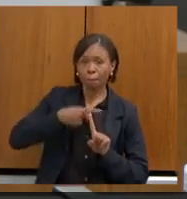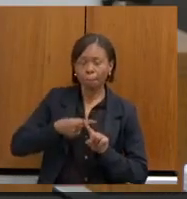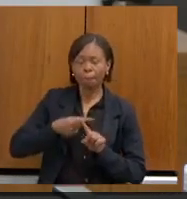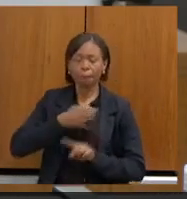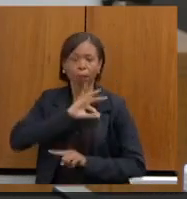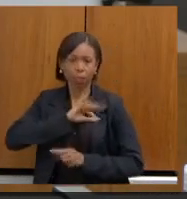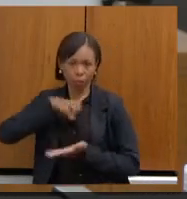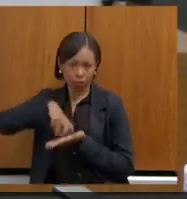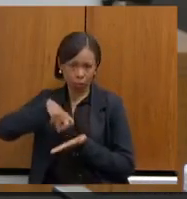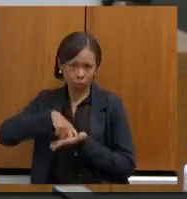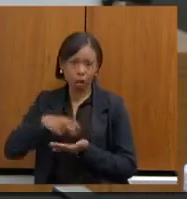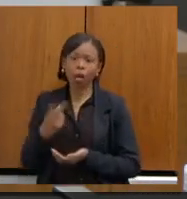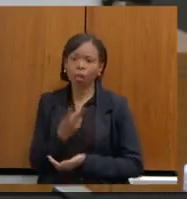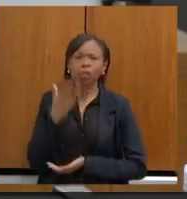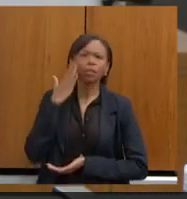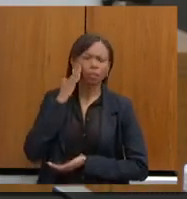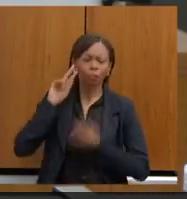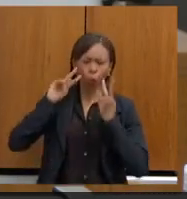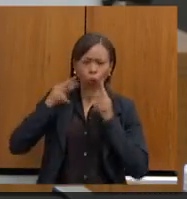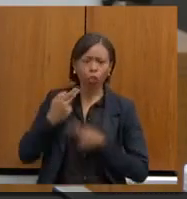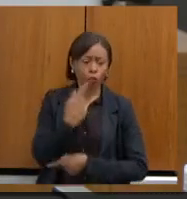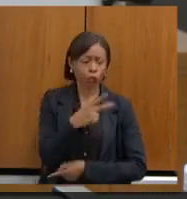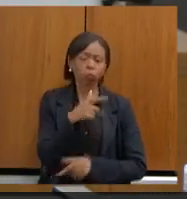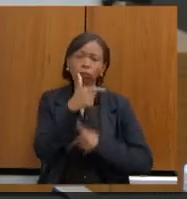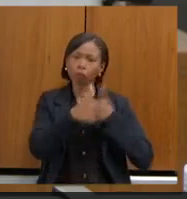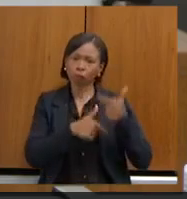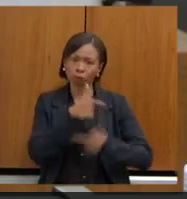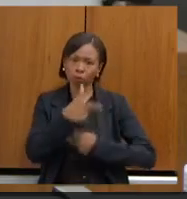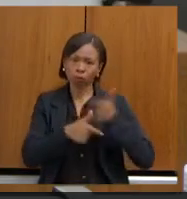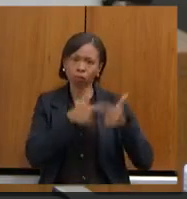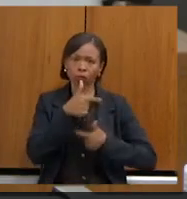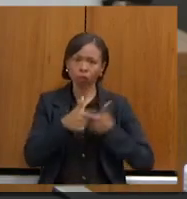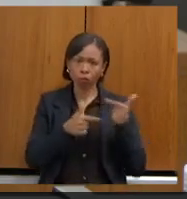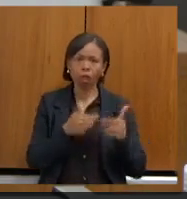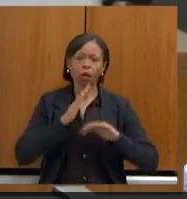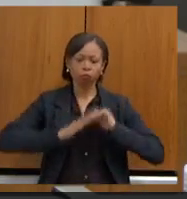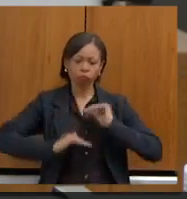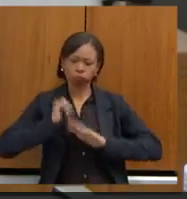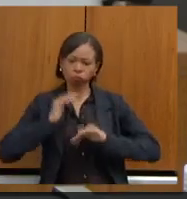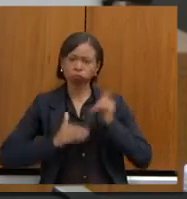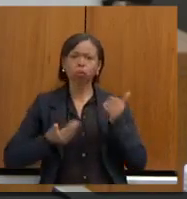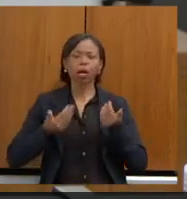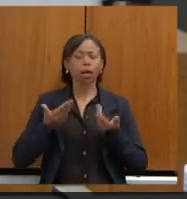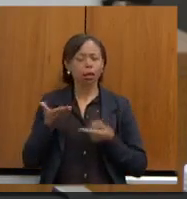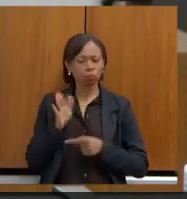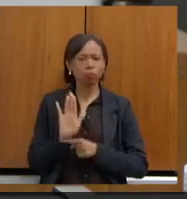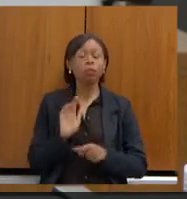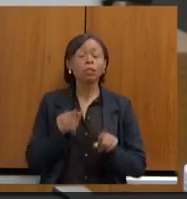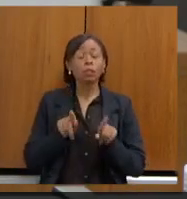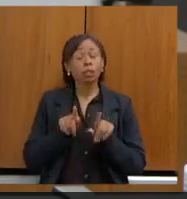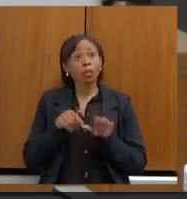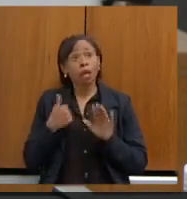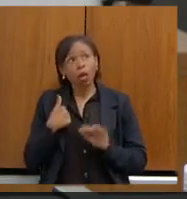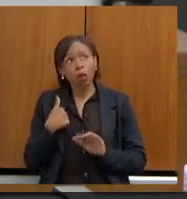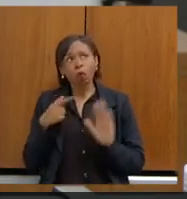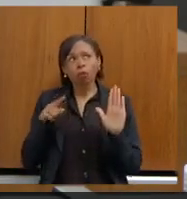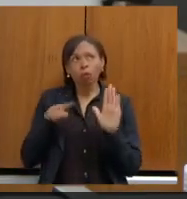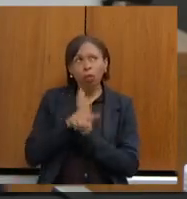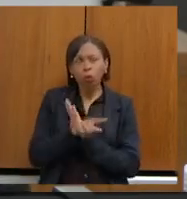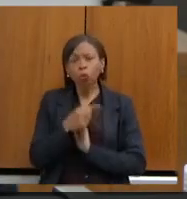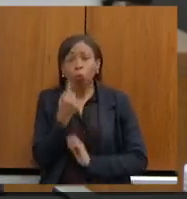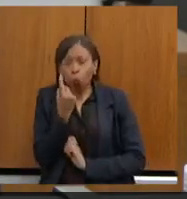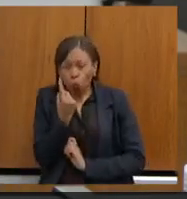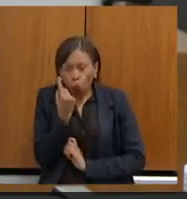desse trabalho que o sua fase dessa valorização que o Senhor tem dos profissionais eu só tenho uma pergunta